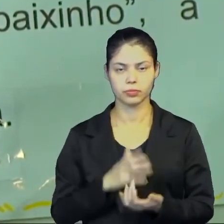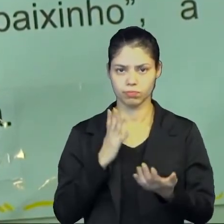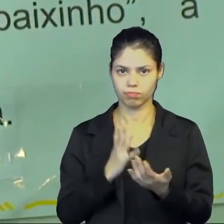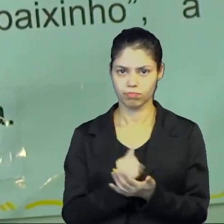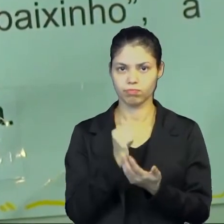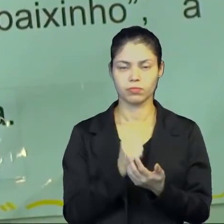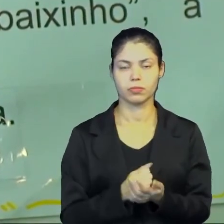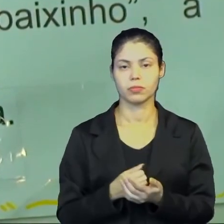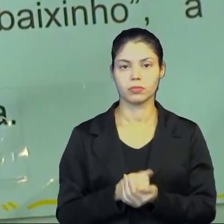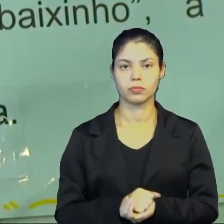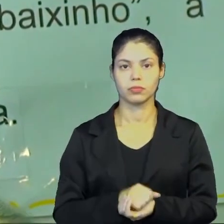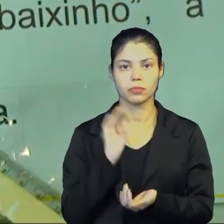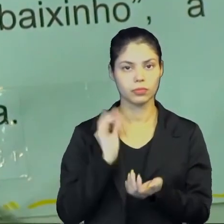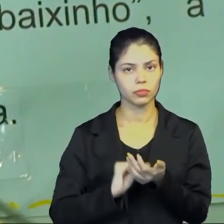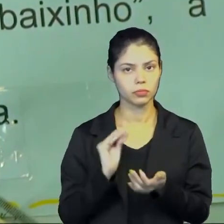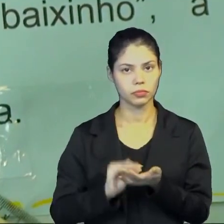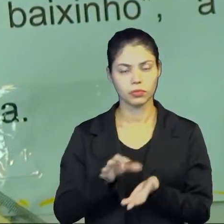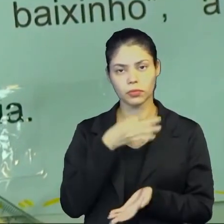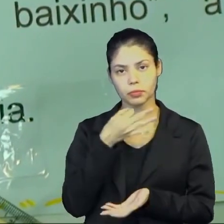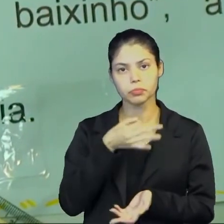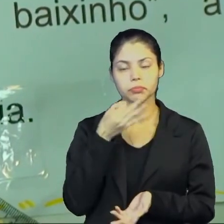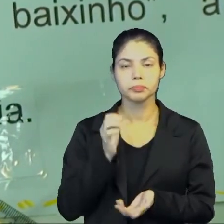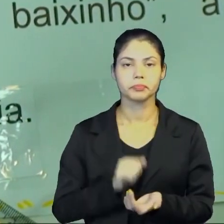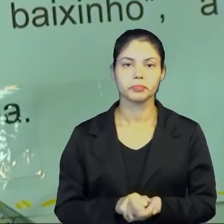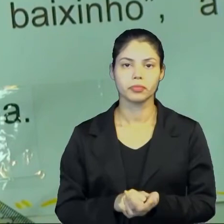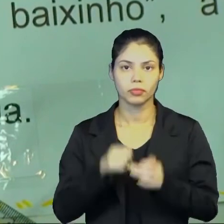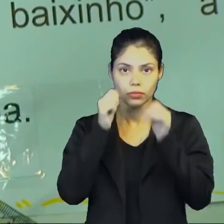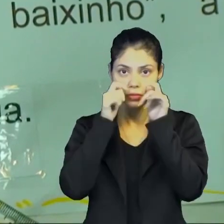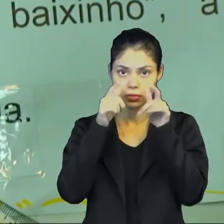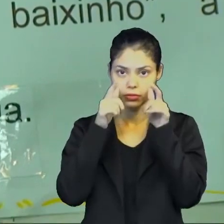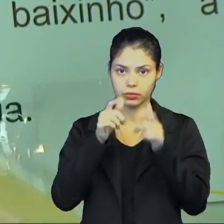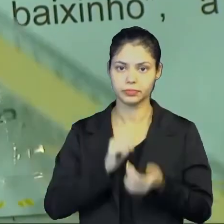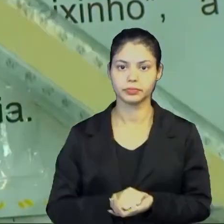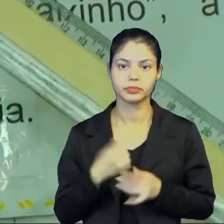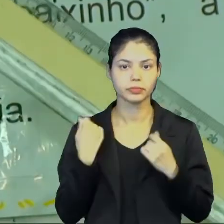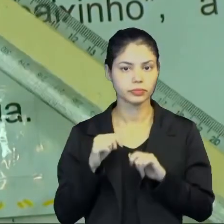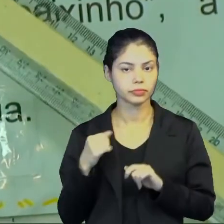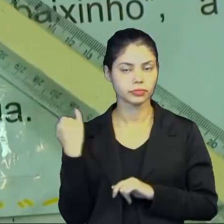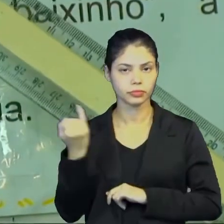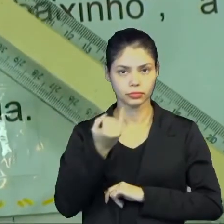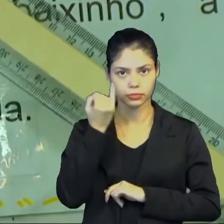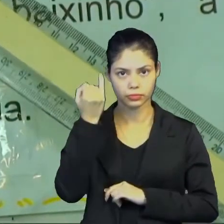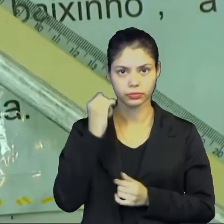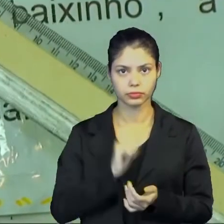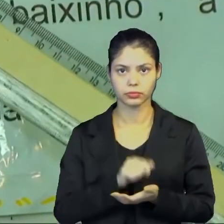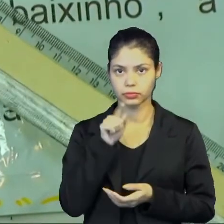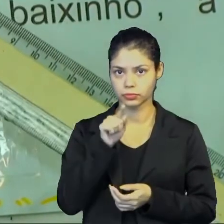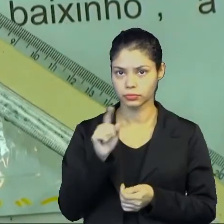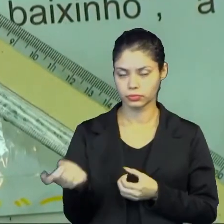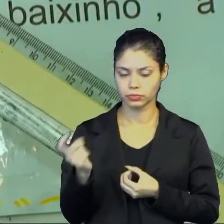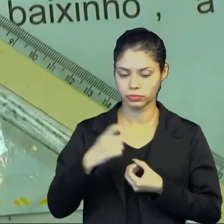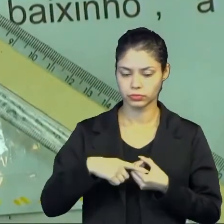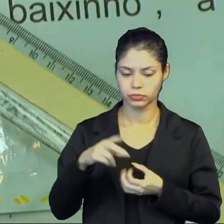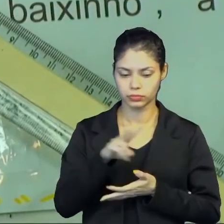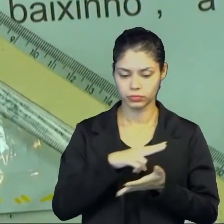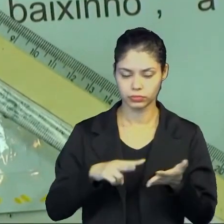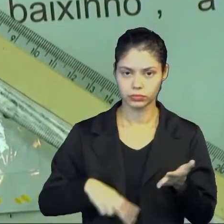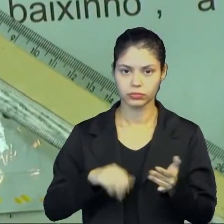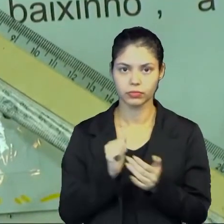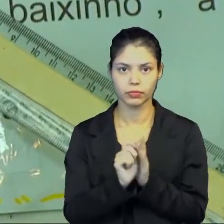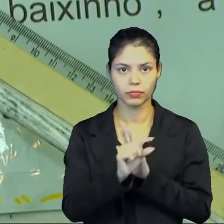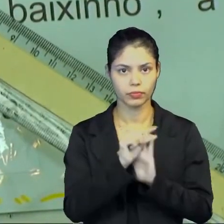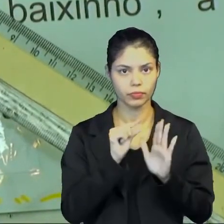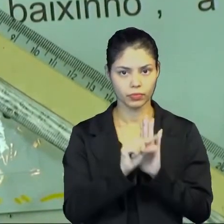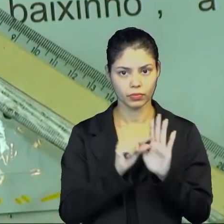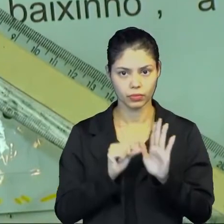pega devido às opções que a gente tem aqui por falta de atenção. Por isso que é importante você voltar a fazer a leitura do trecho,